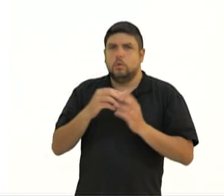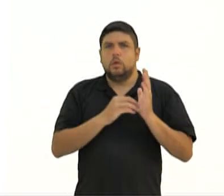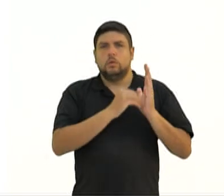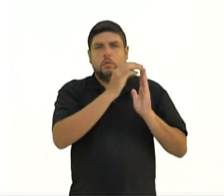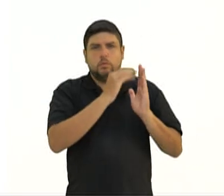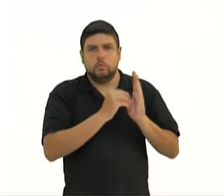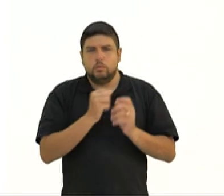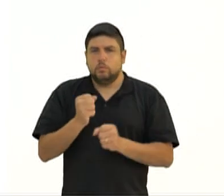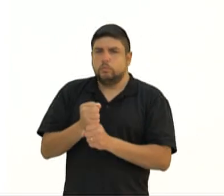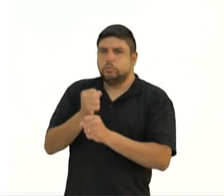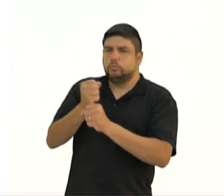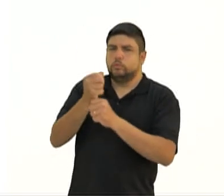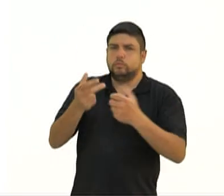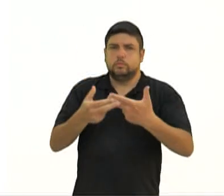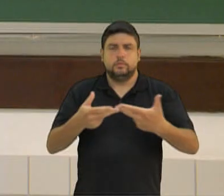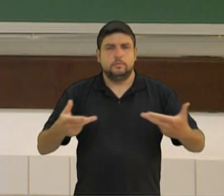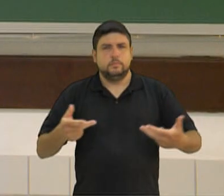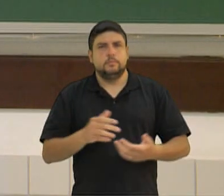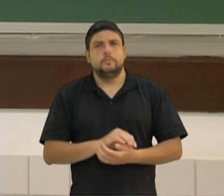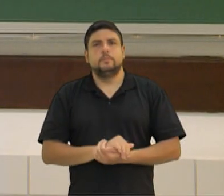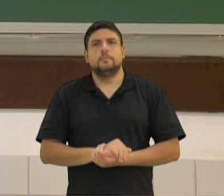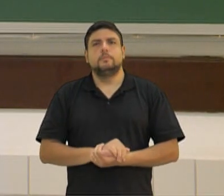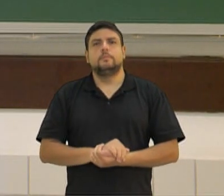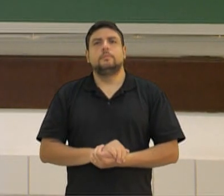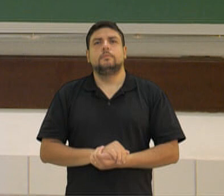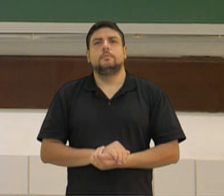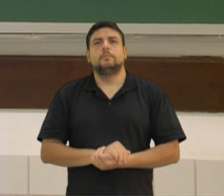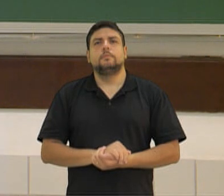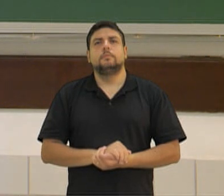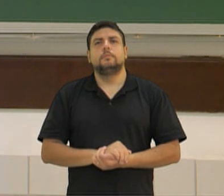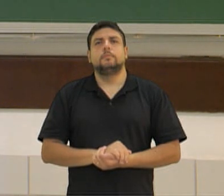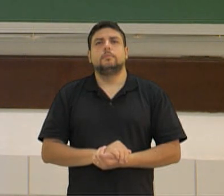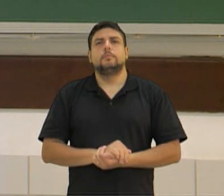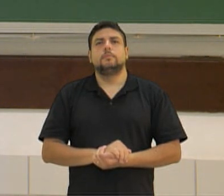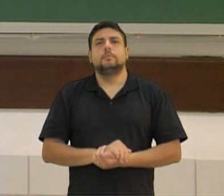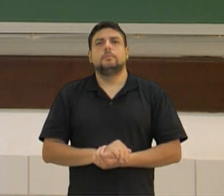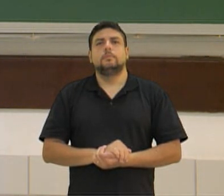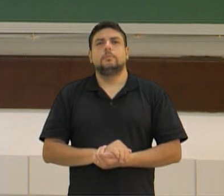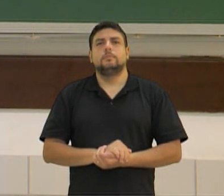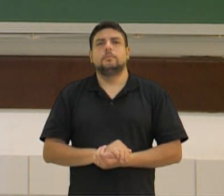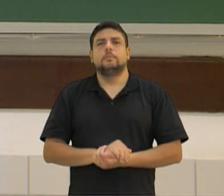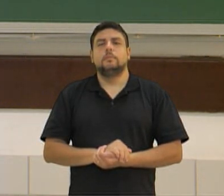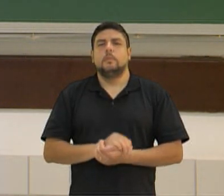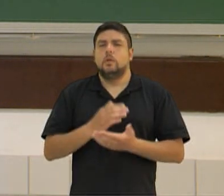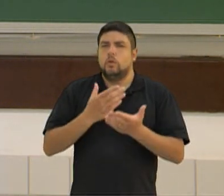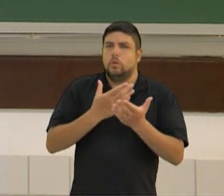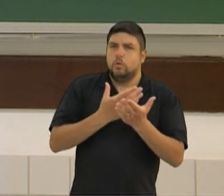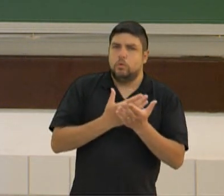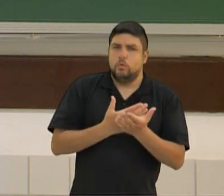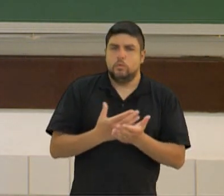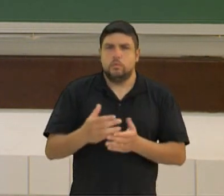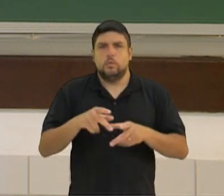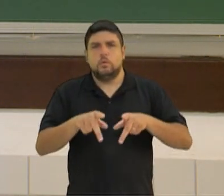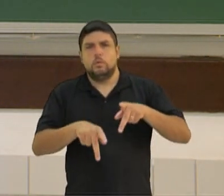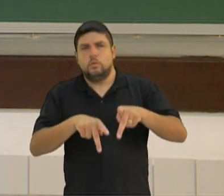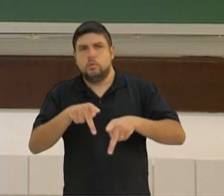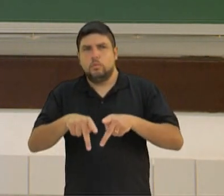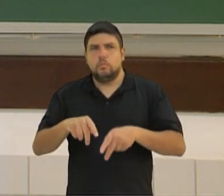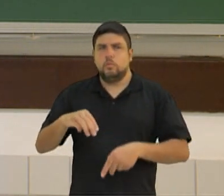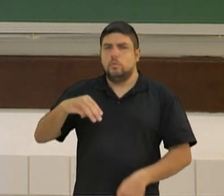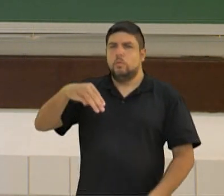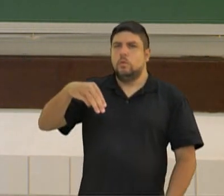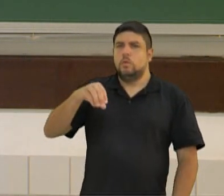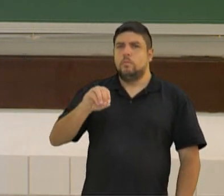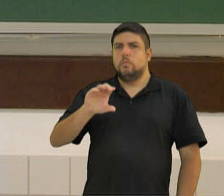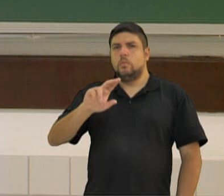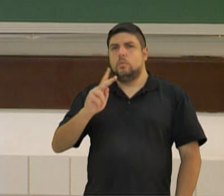e artesanato. Vamos para a nossa aula? Nós vamos começar pelos povos moxicas, que ficam nessa